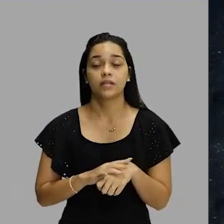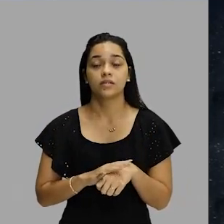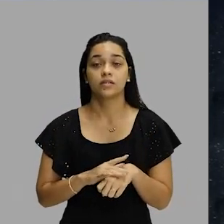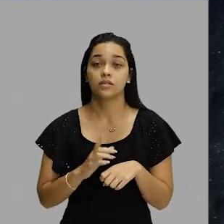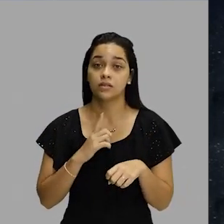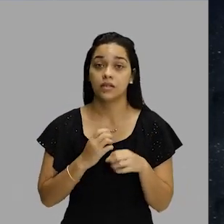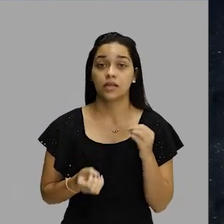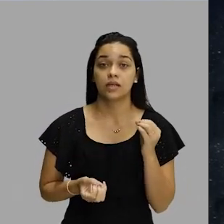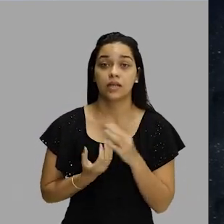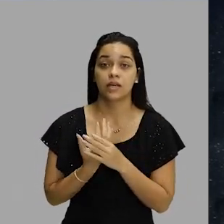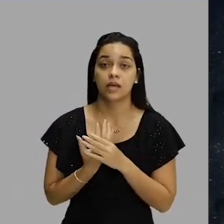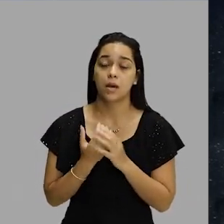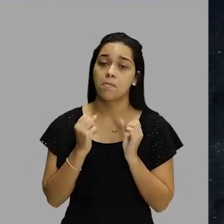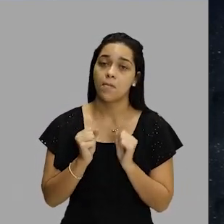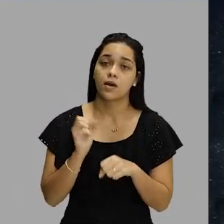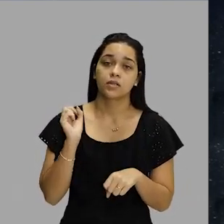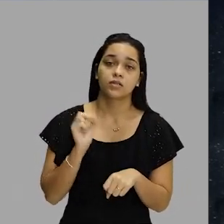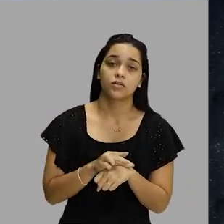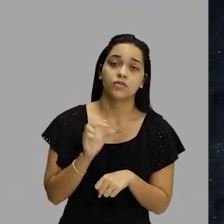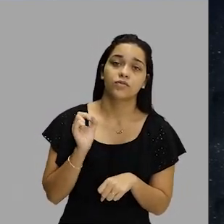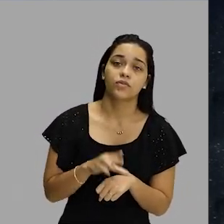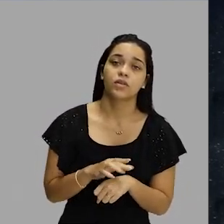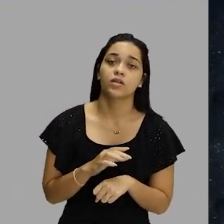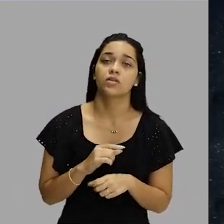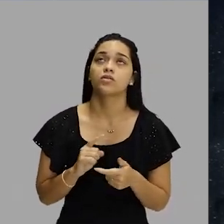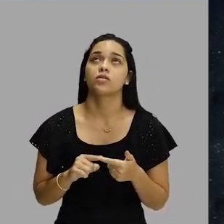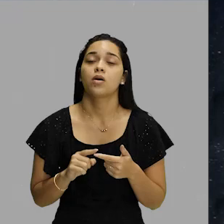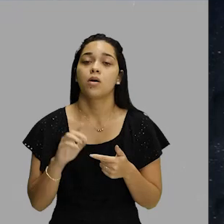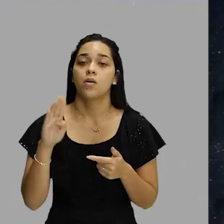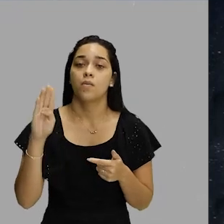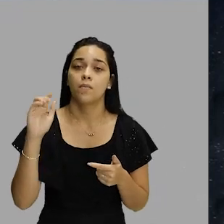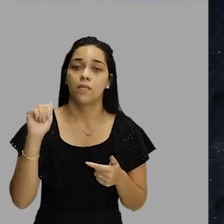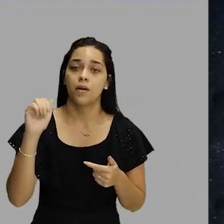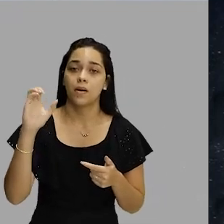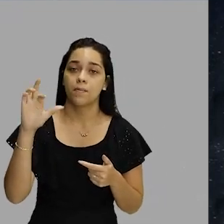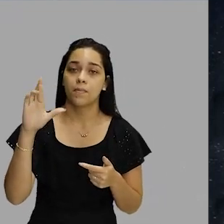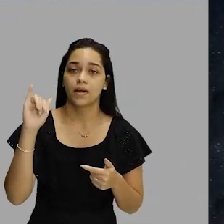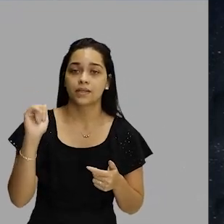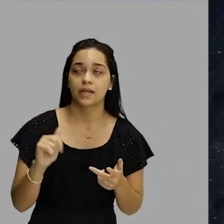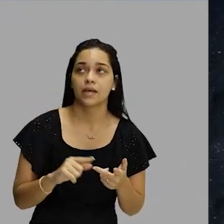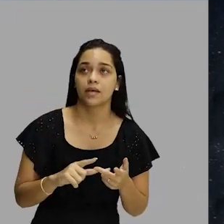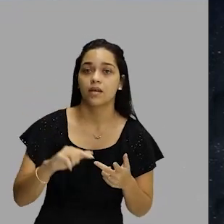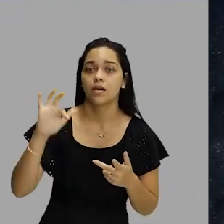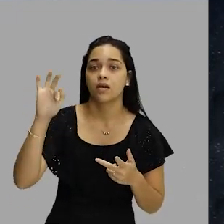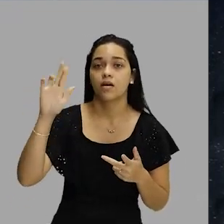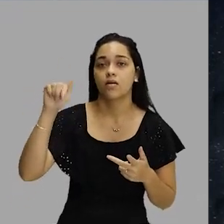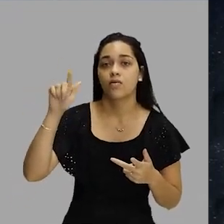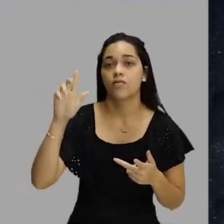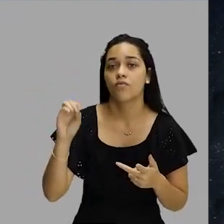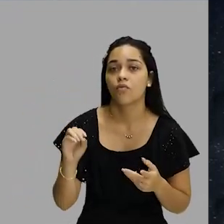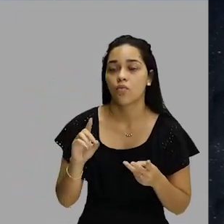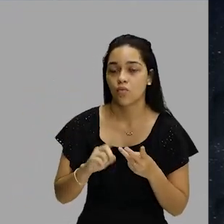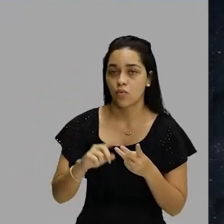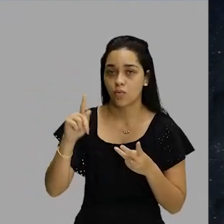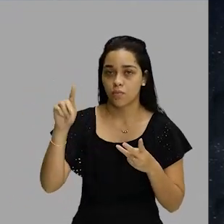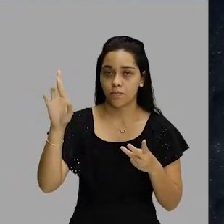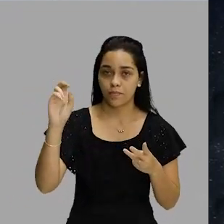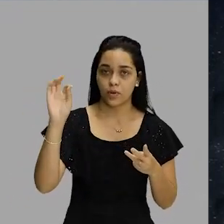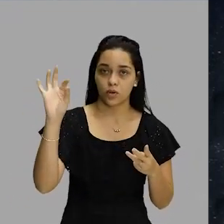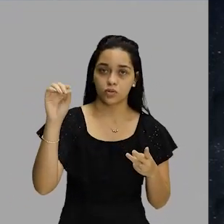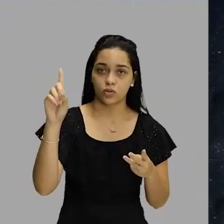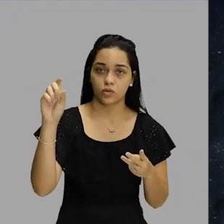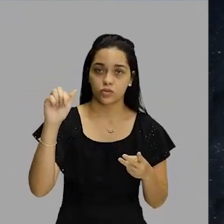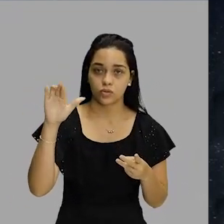gera a doença. Pode ser um vírus, pode ser uma bactéria, um fungo, um protozoário.